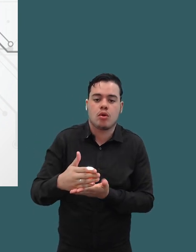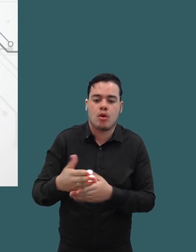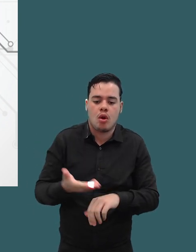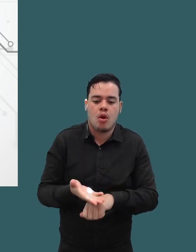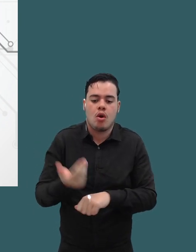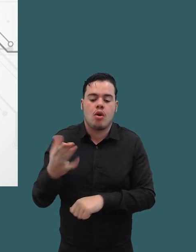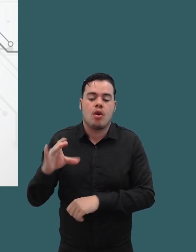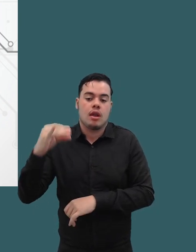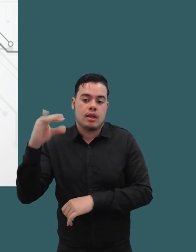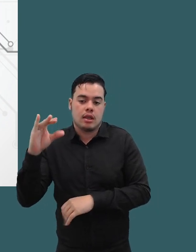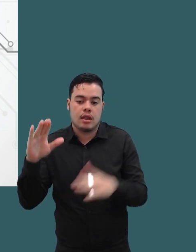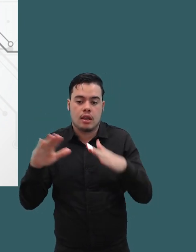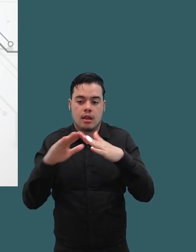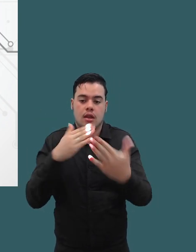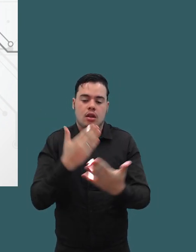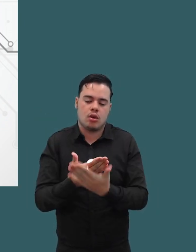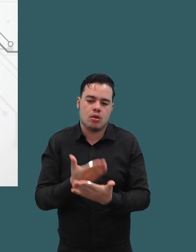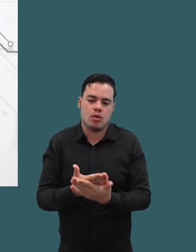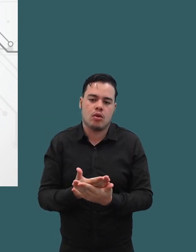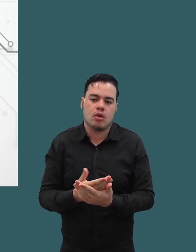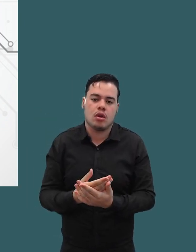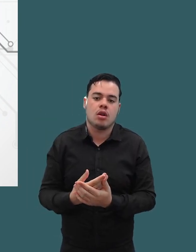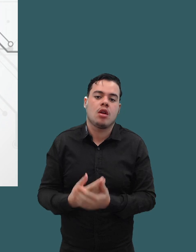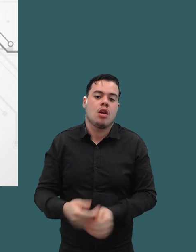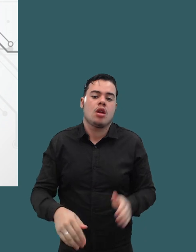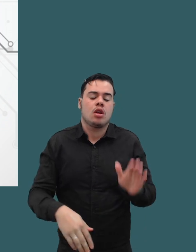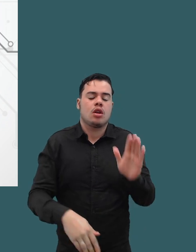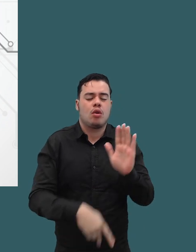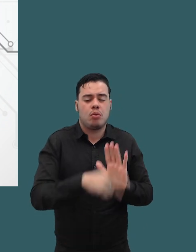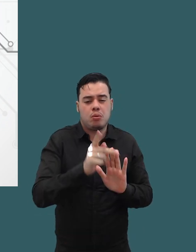Escola, que é um programa parceiro,